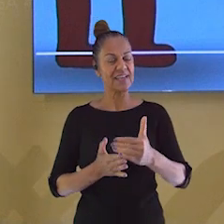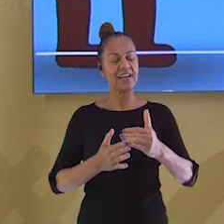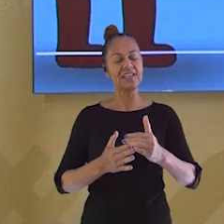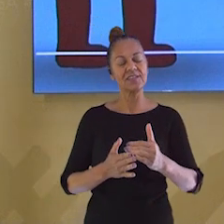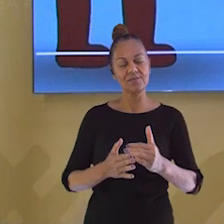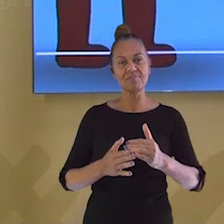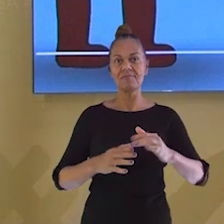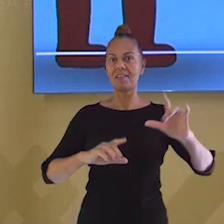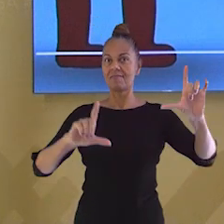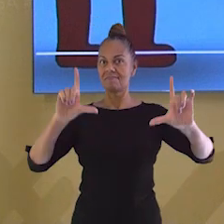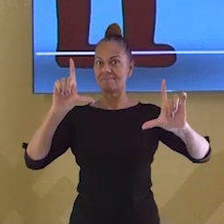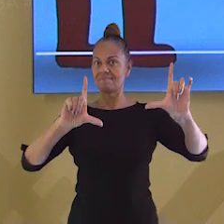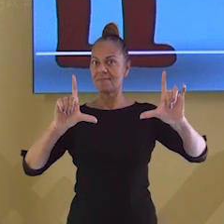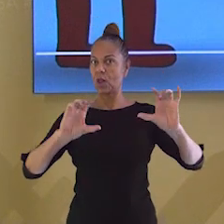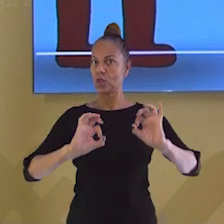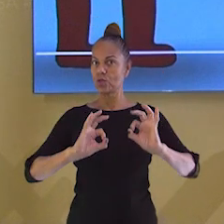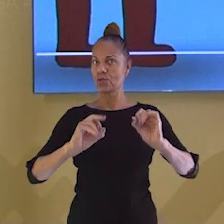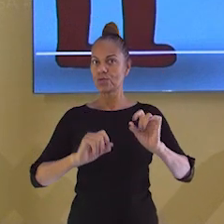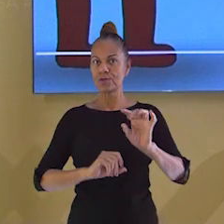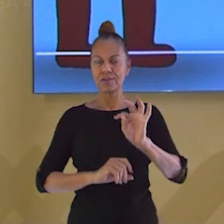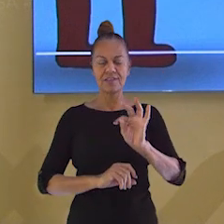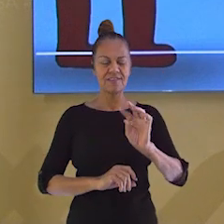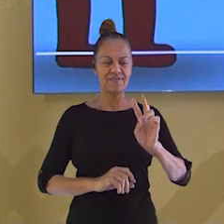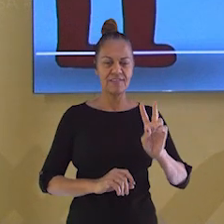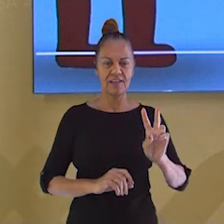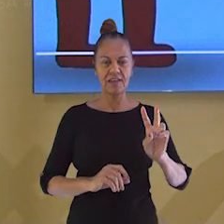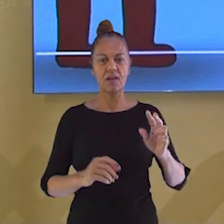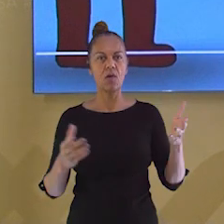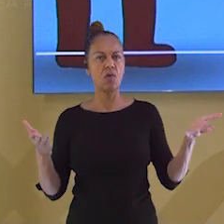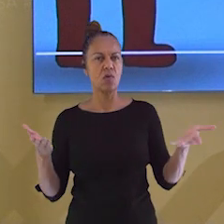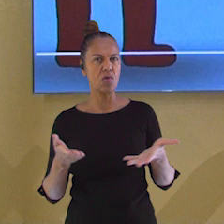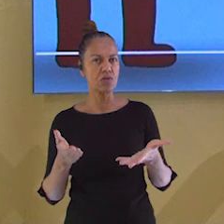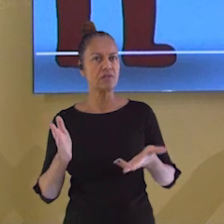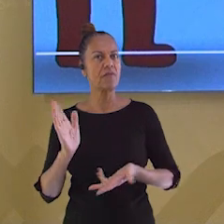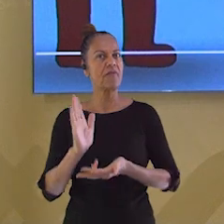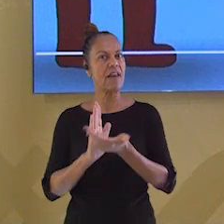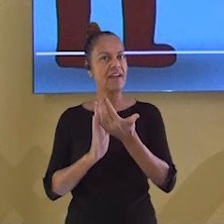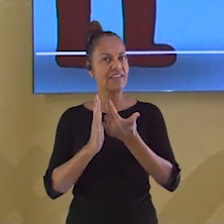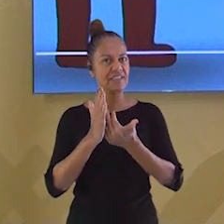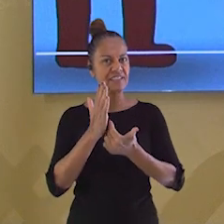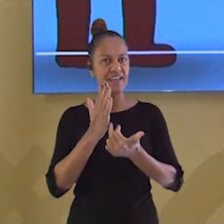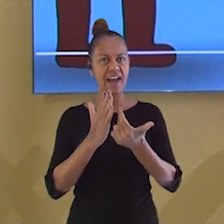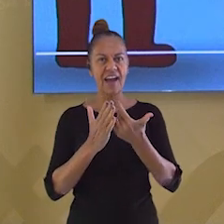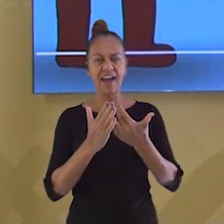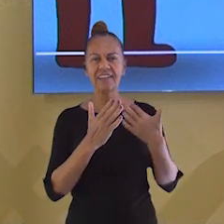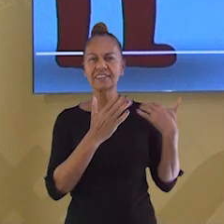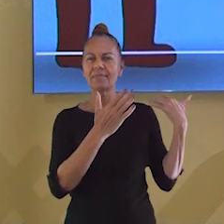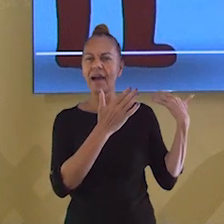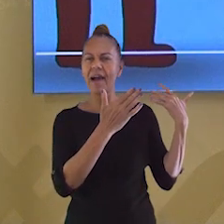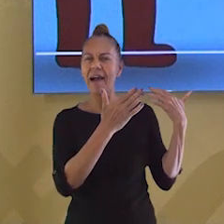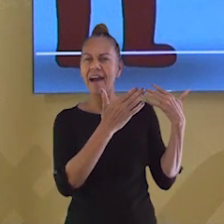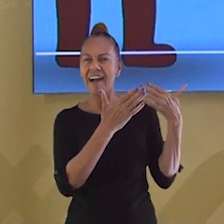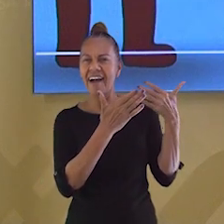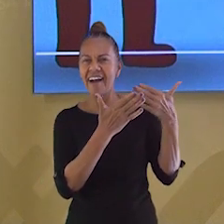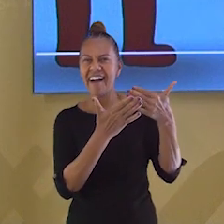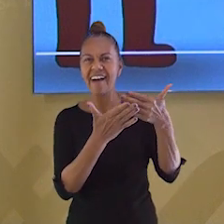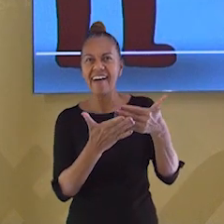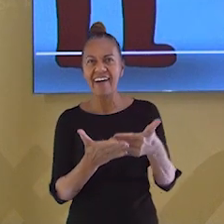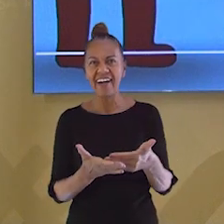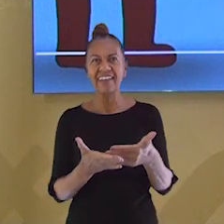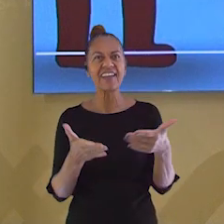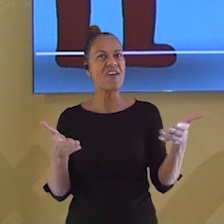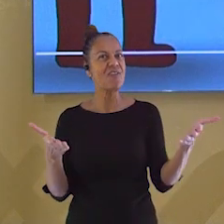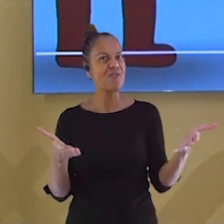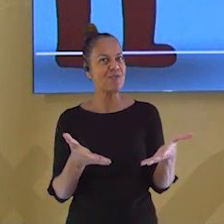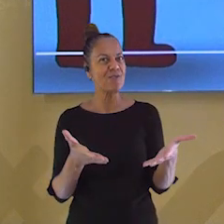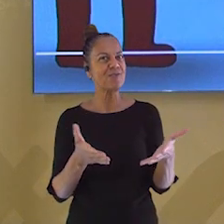vamos falar de arte, história e de como isso nos afeta até os dias de hoje. Mas antes de começar, vamos ver o que